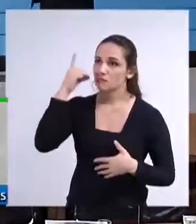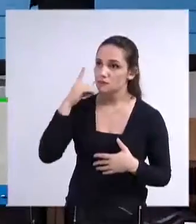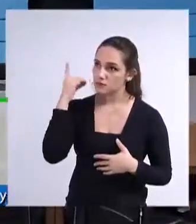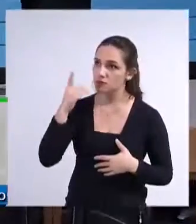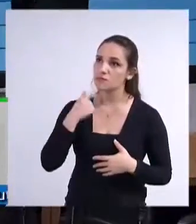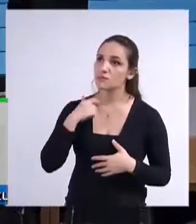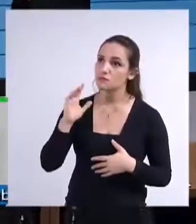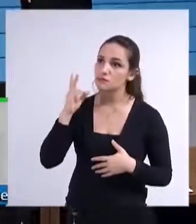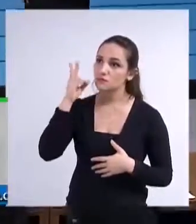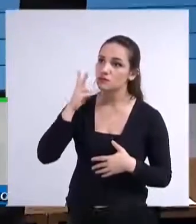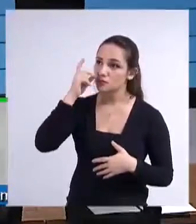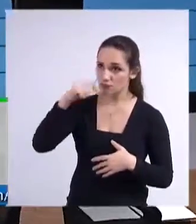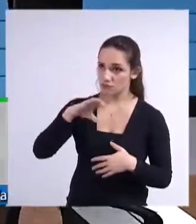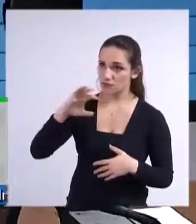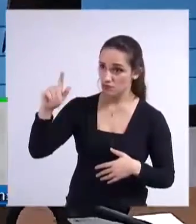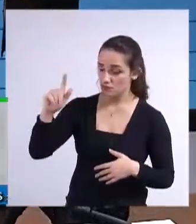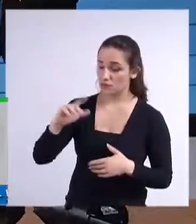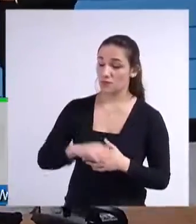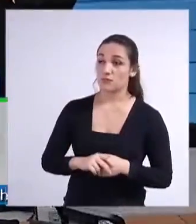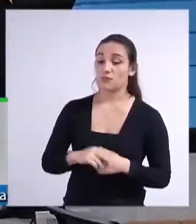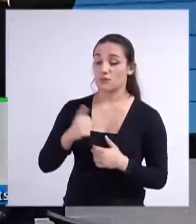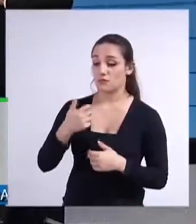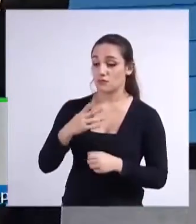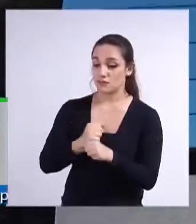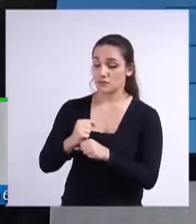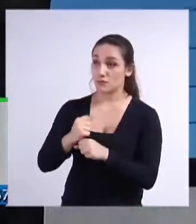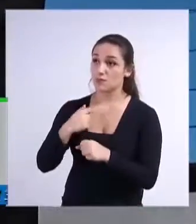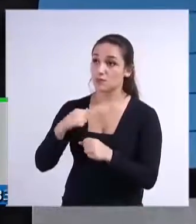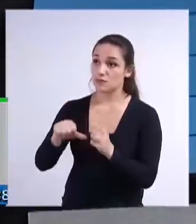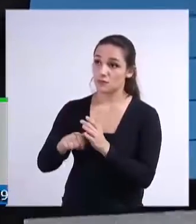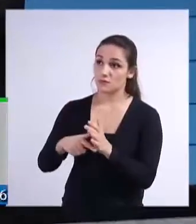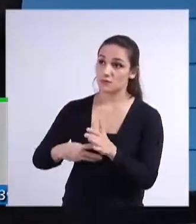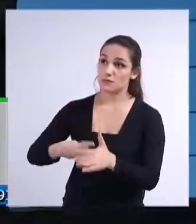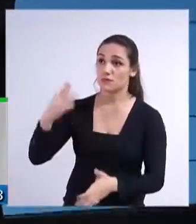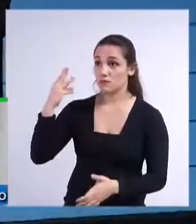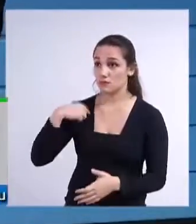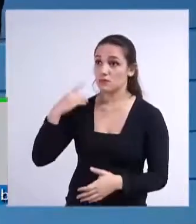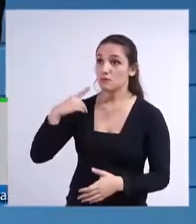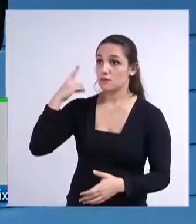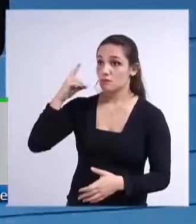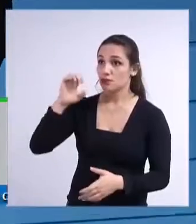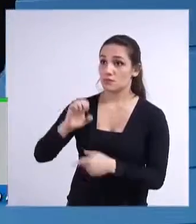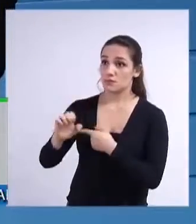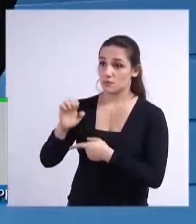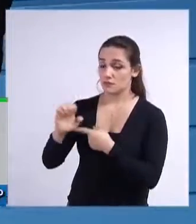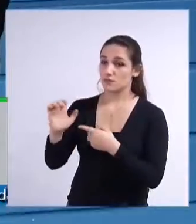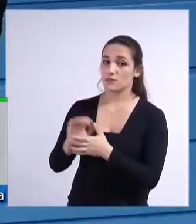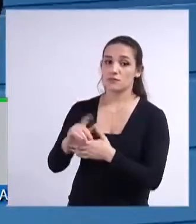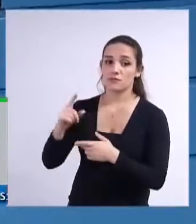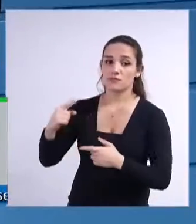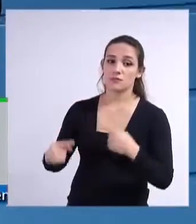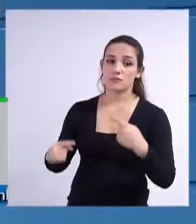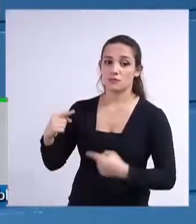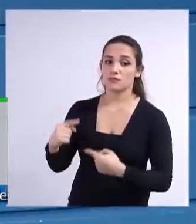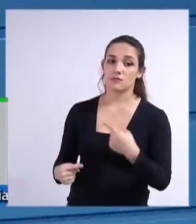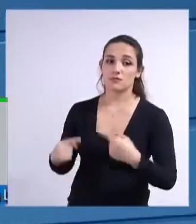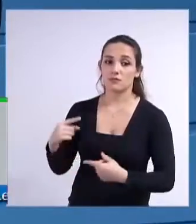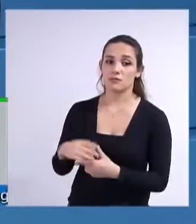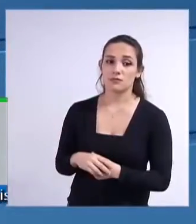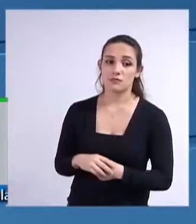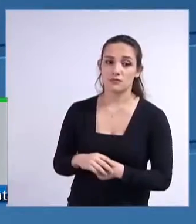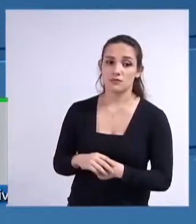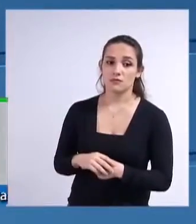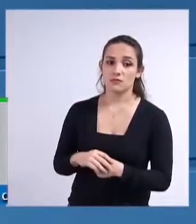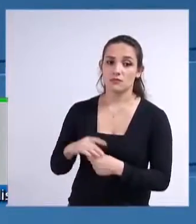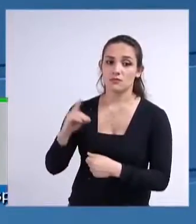na cidade, na nossa capital. Estou no 3º mandato de deputado estadual aqui. E esse debate, né,